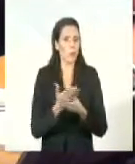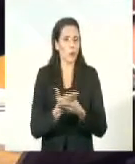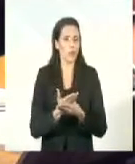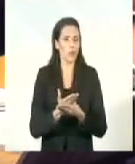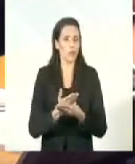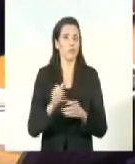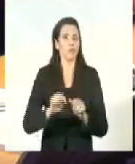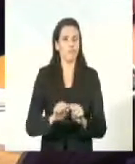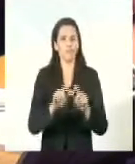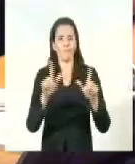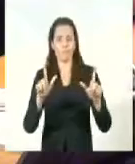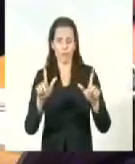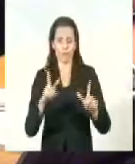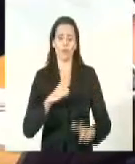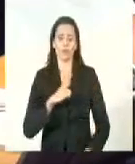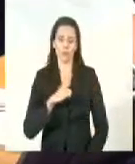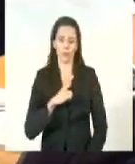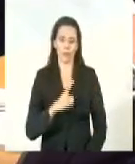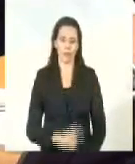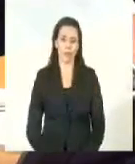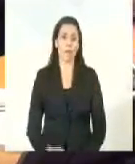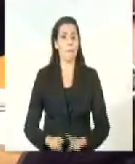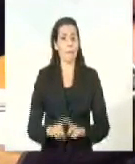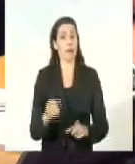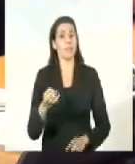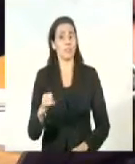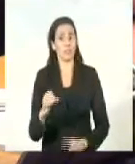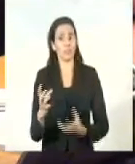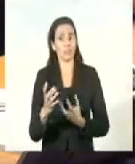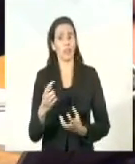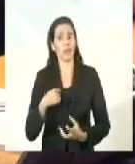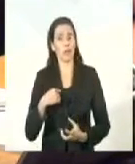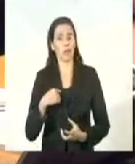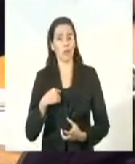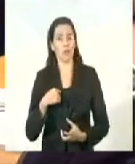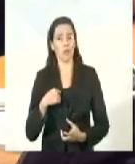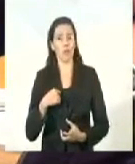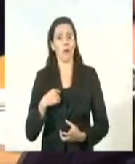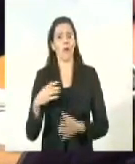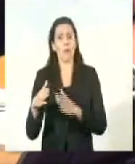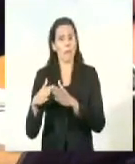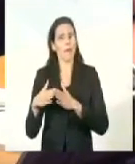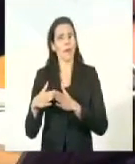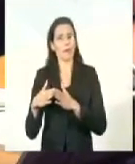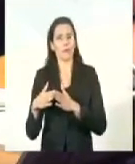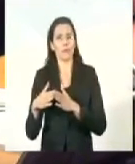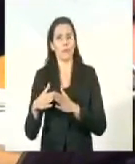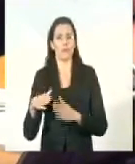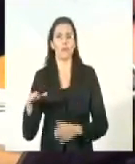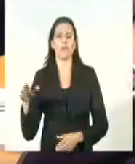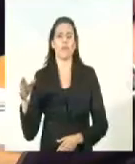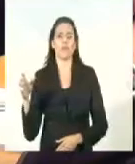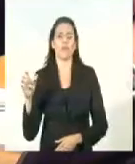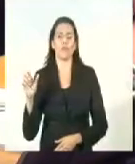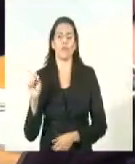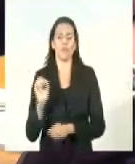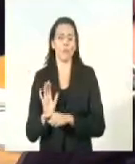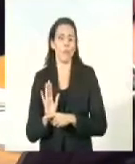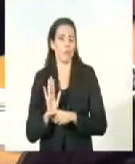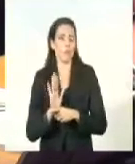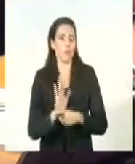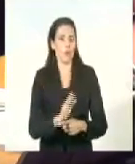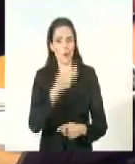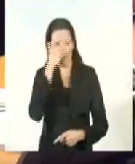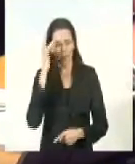desejar, eu posso fornecer um assessor para conseguir as informações acerca da consulta ao TCE, que é